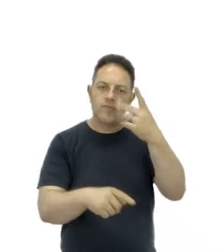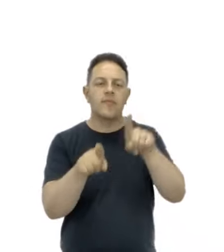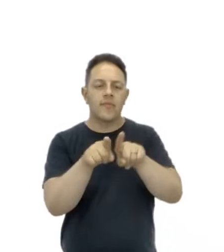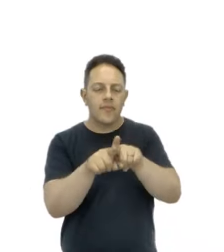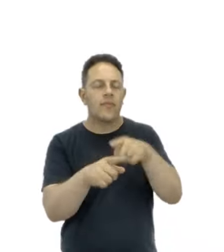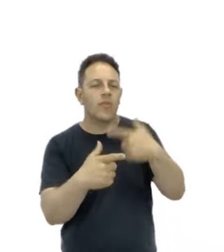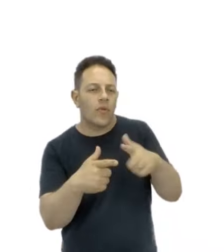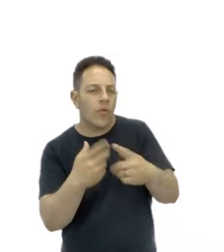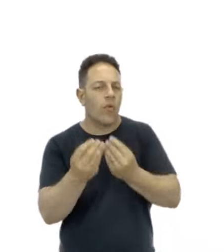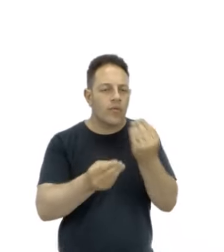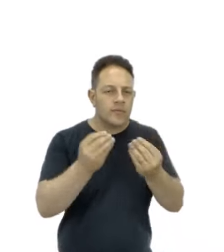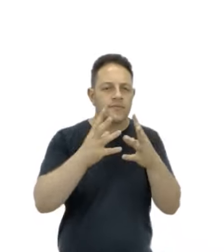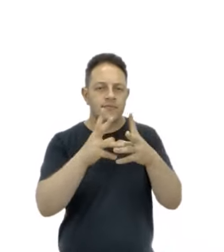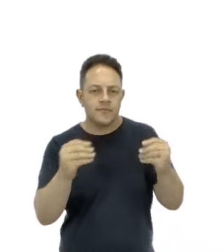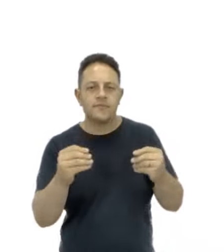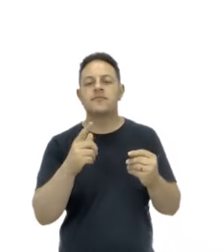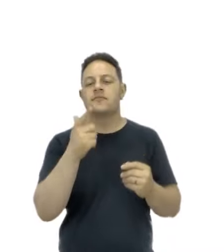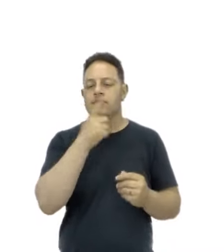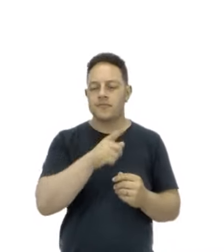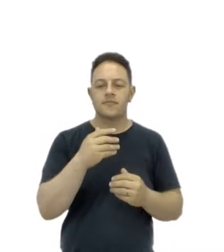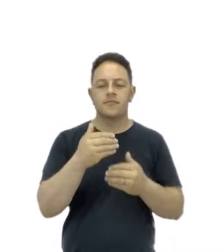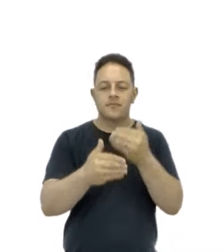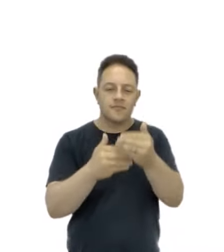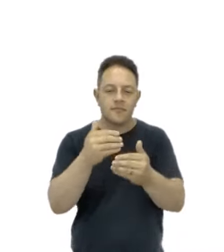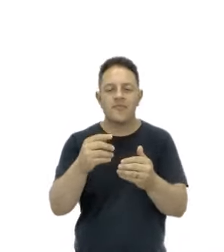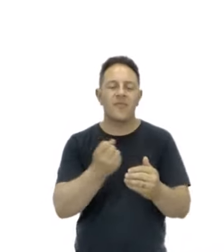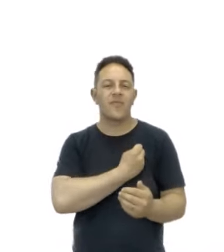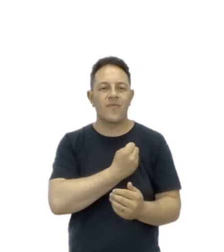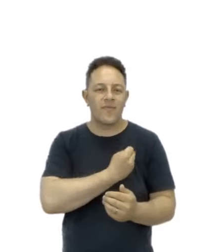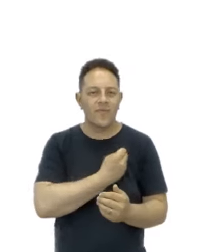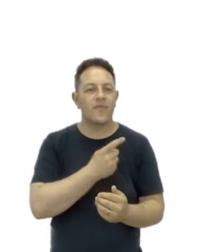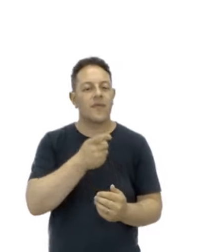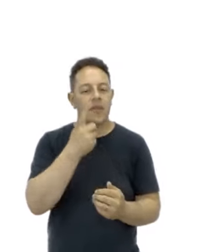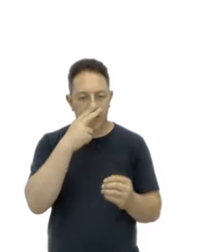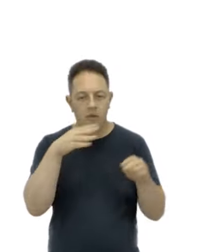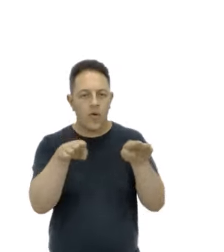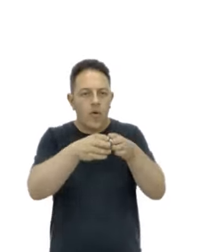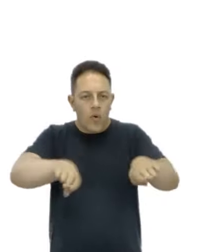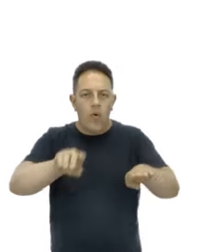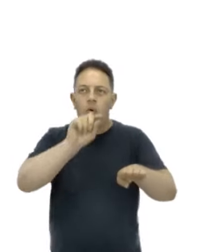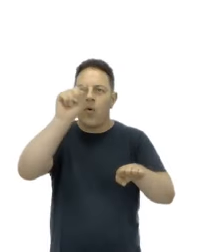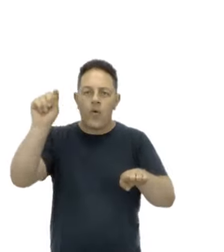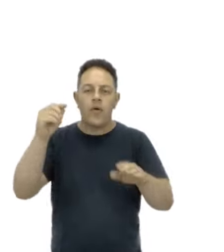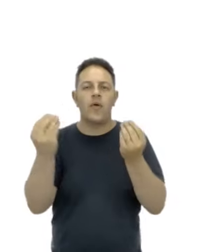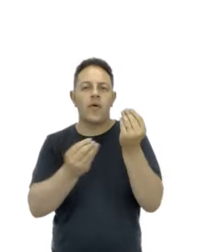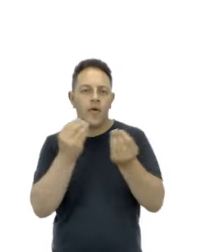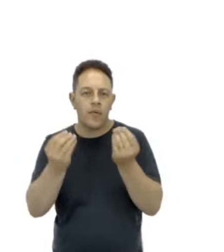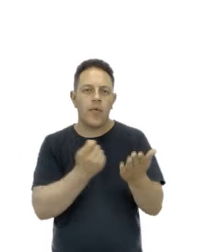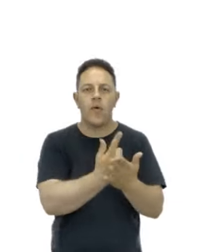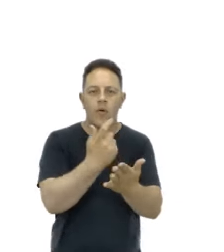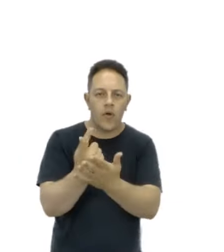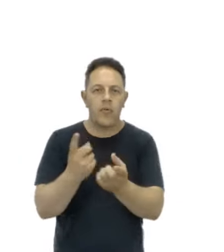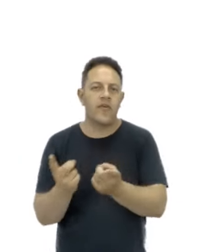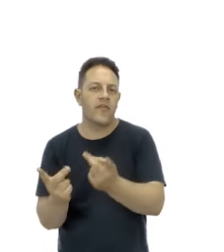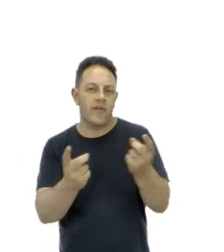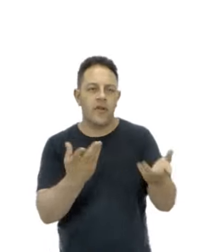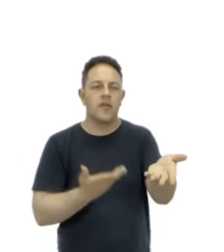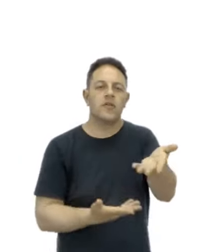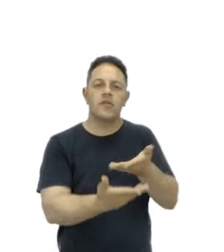comparação e a equivalência de valores monetários do sistema brasileiro em situações de compra, venda e